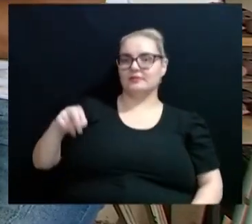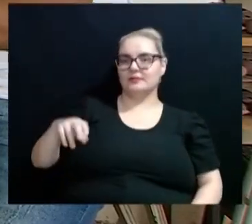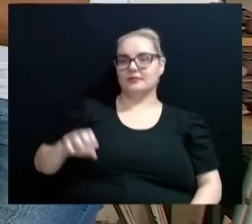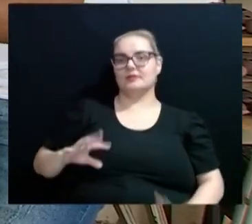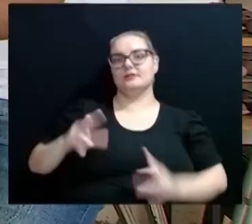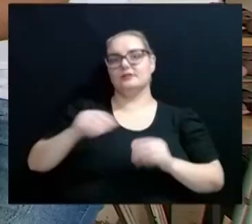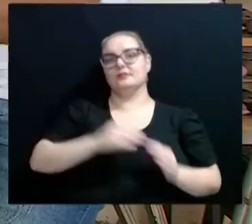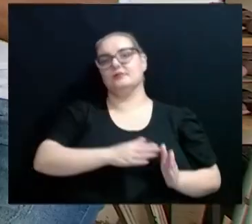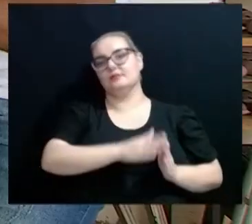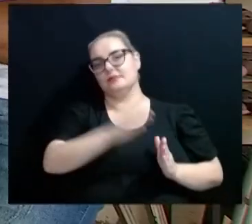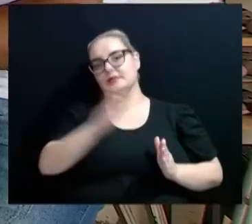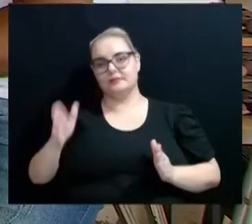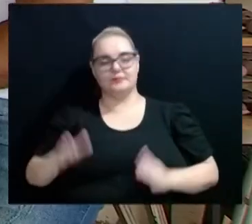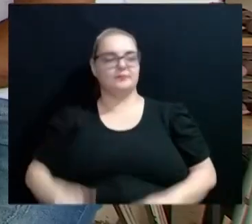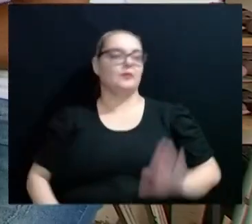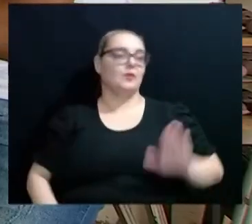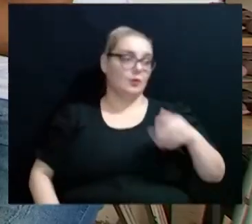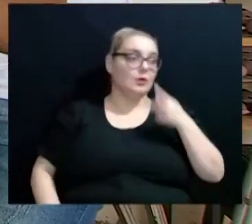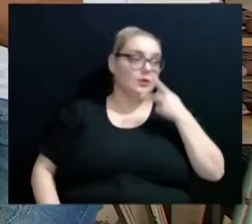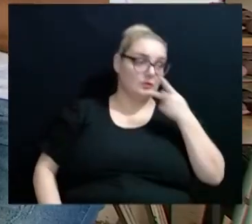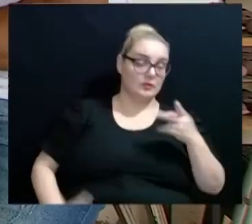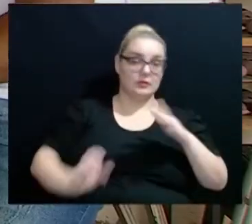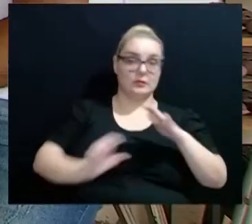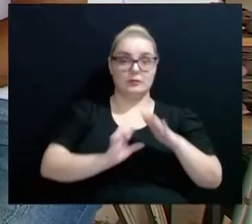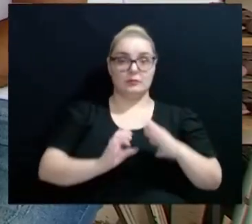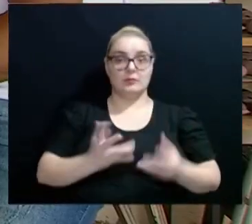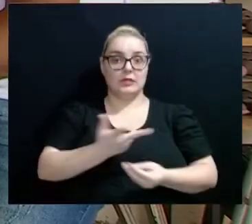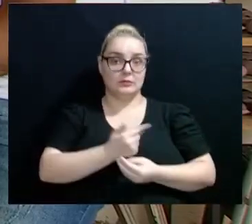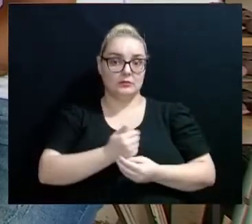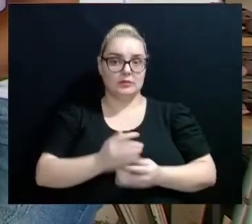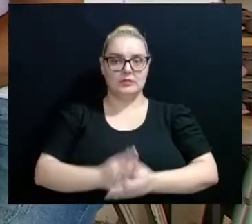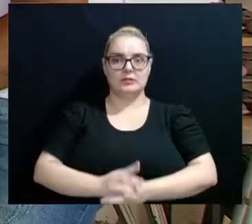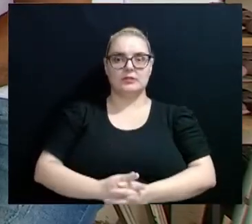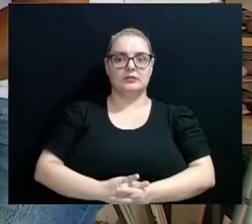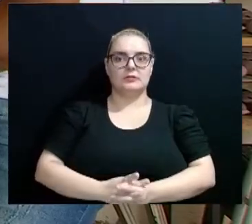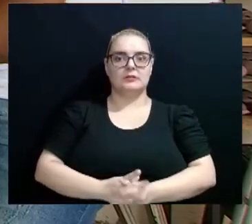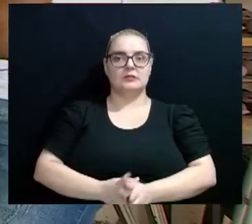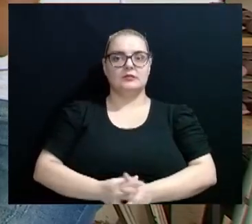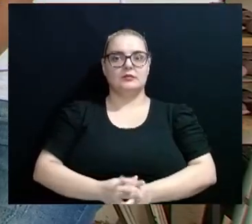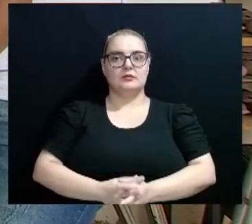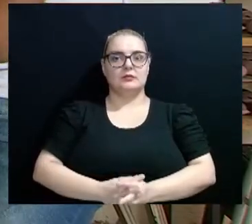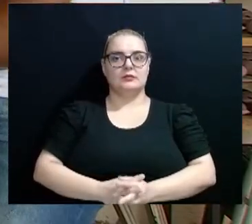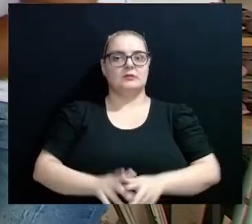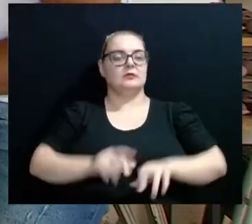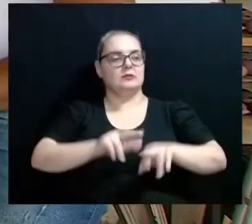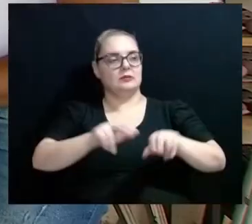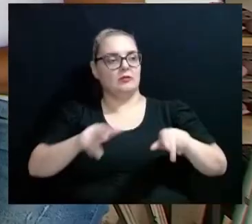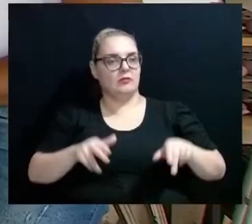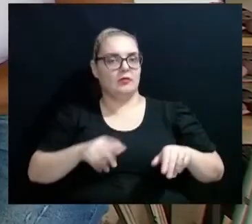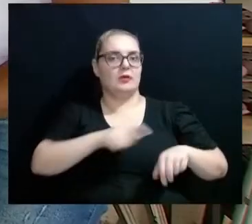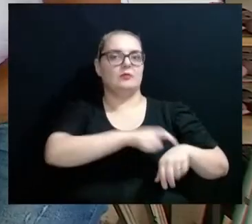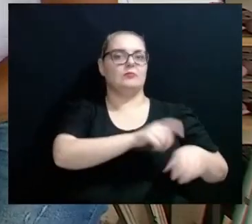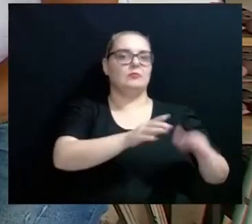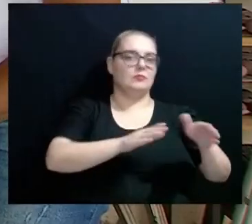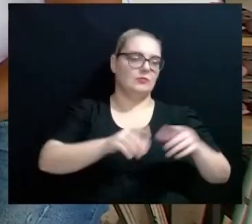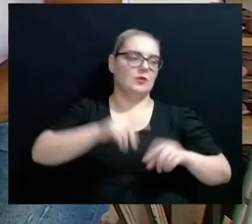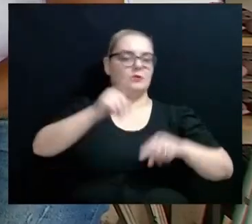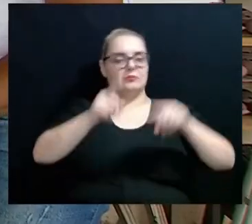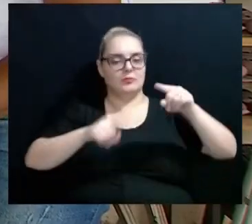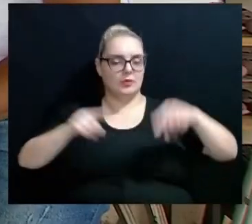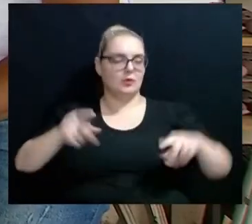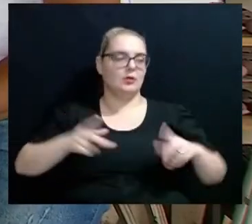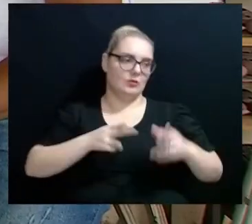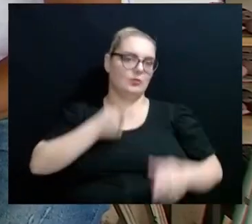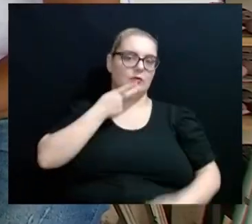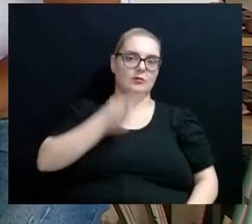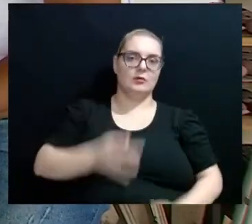meu trabalho era fazer as montagens e acompanhar a turnê durante esse período todo. Quando a gente fala num negócio voltado para as artes,